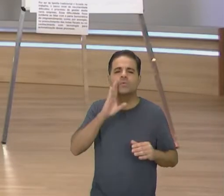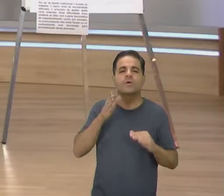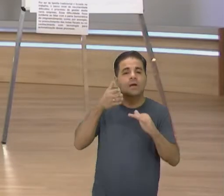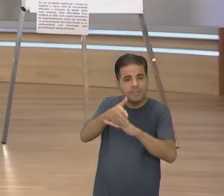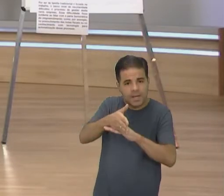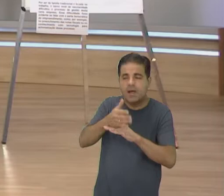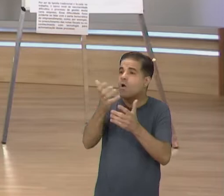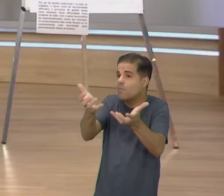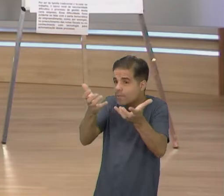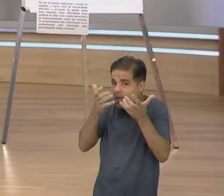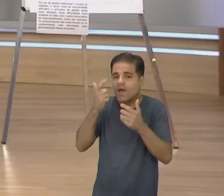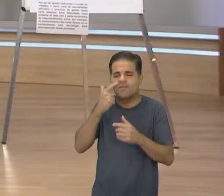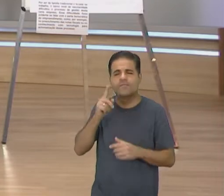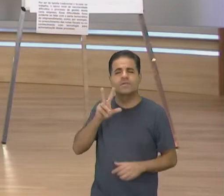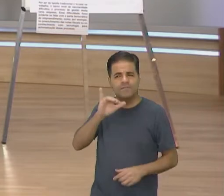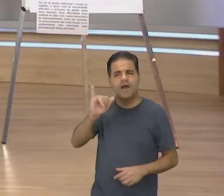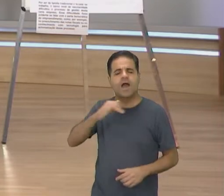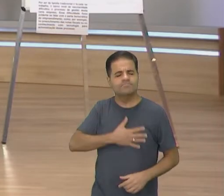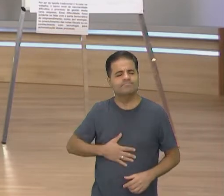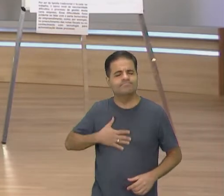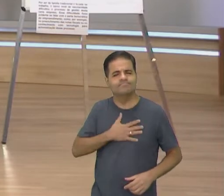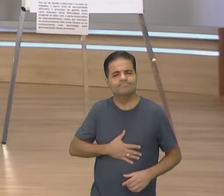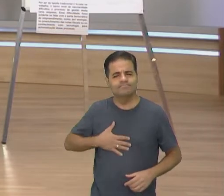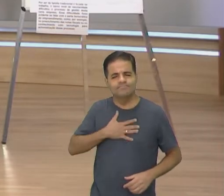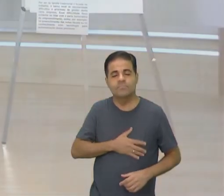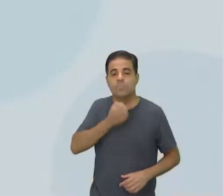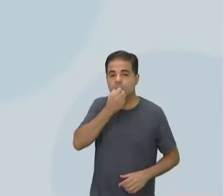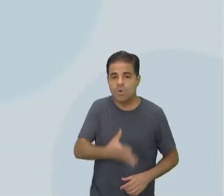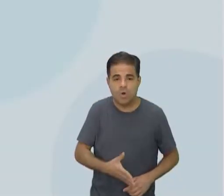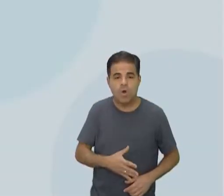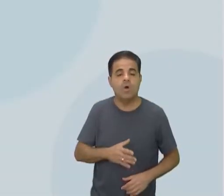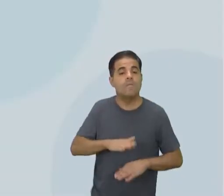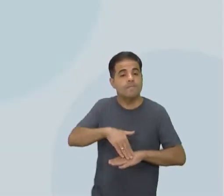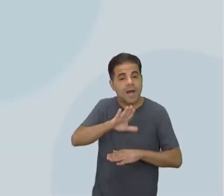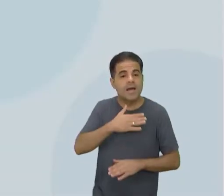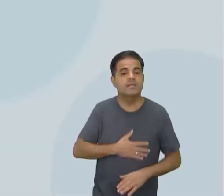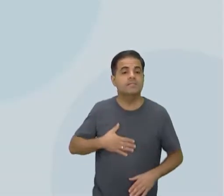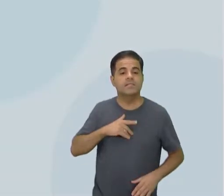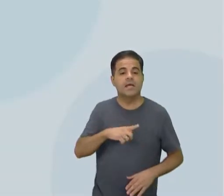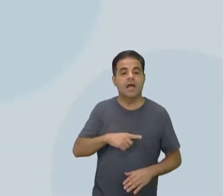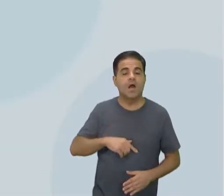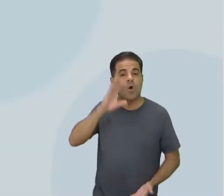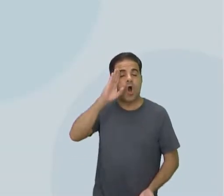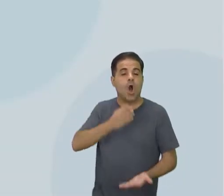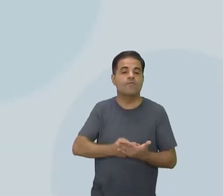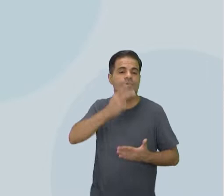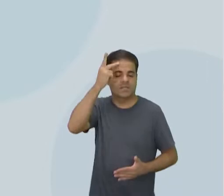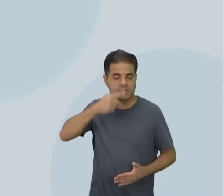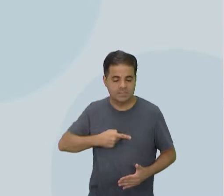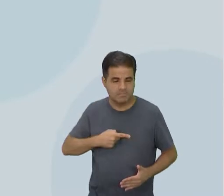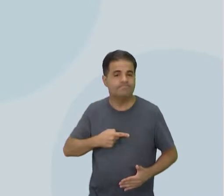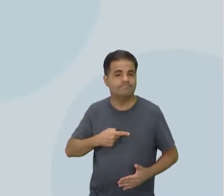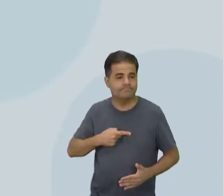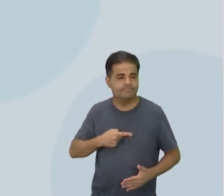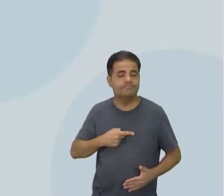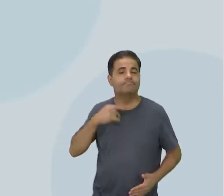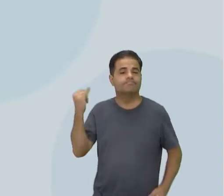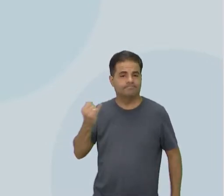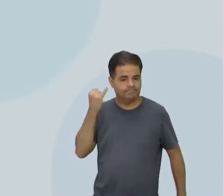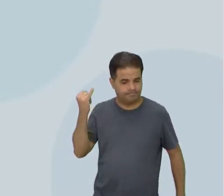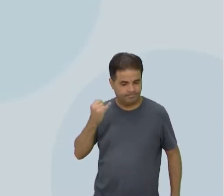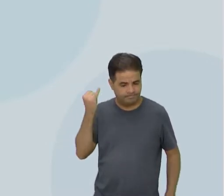dessa aula. Eu quero, venho. Mas você vai curtir, vai ser Eu muito venho. legal. Muito bom. O que mais que a gente tem? Olha lá. A autoconfiança.